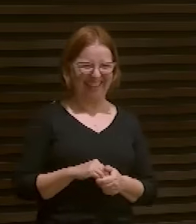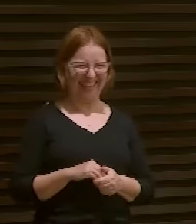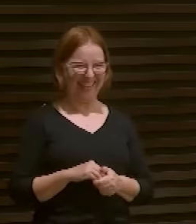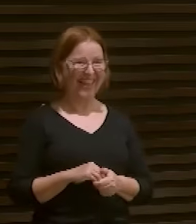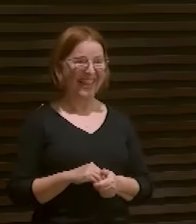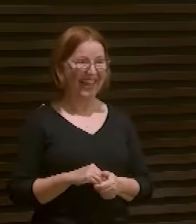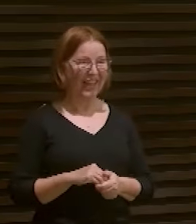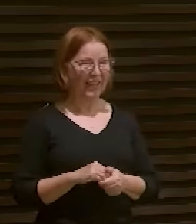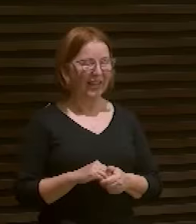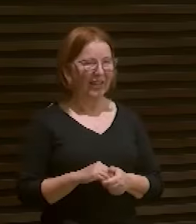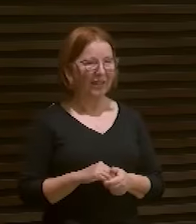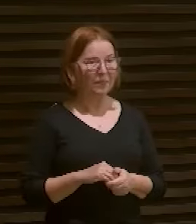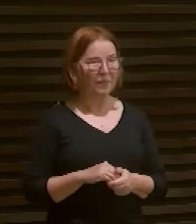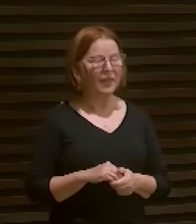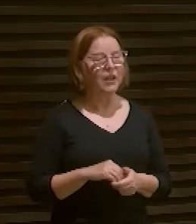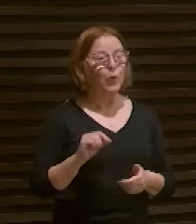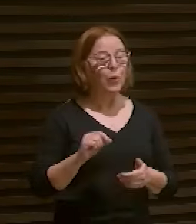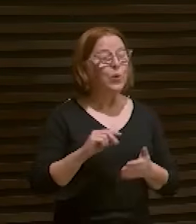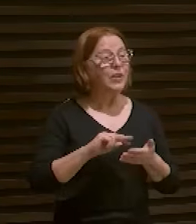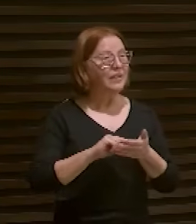O que é uma doença